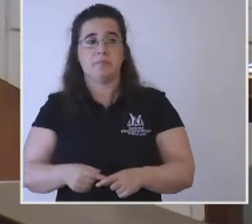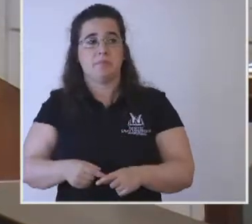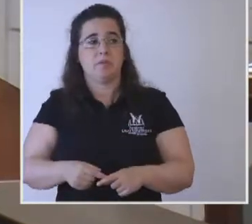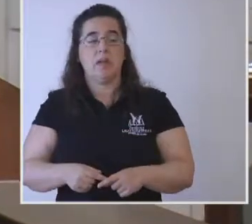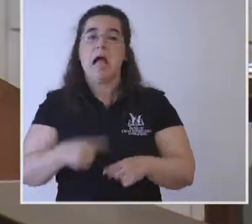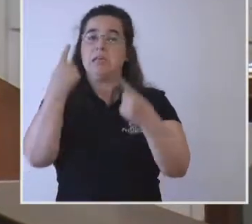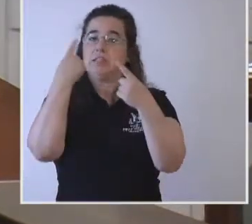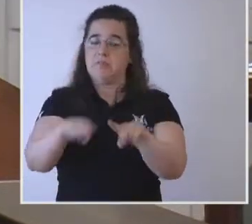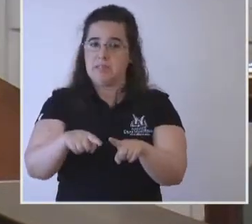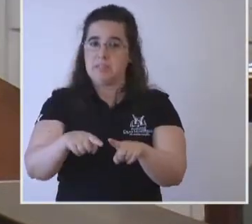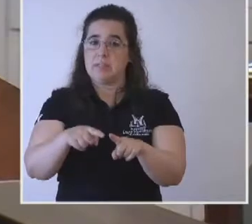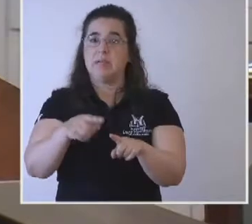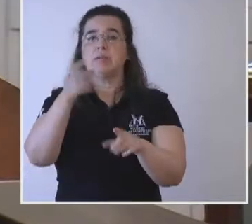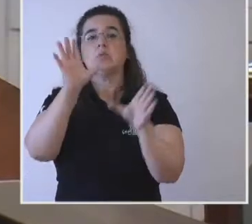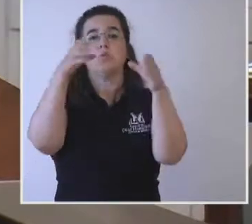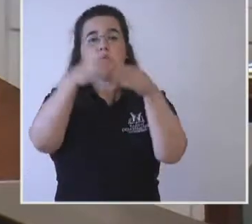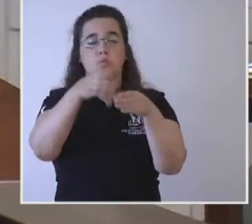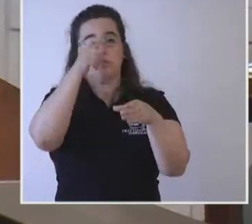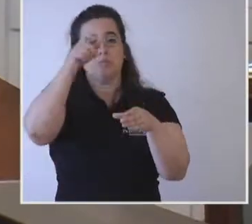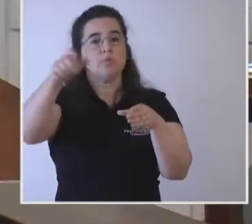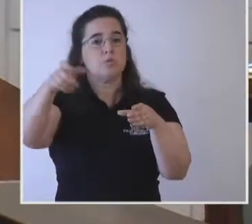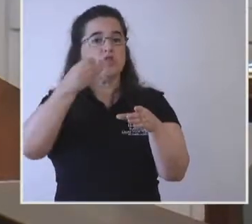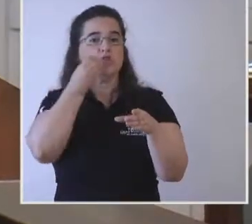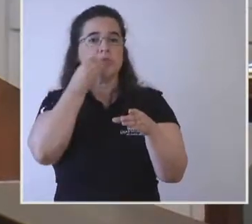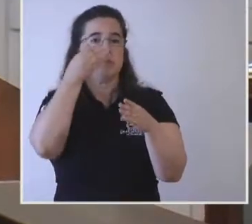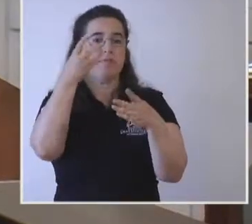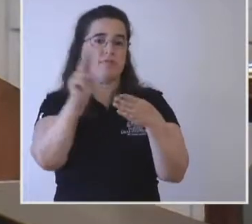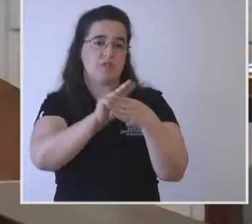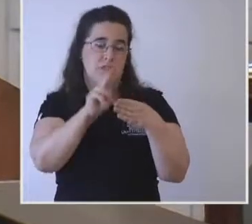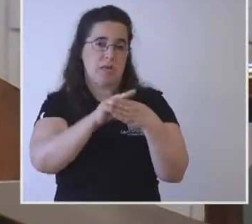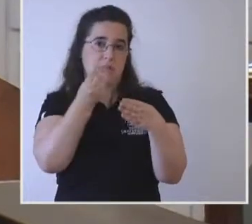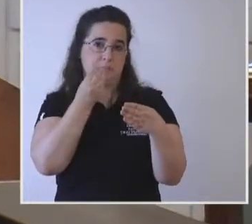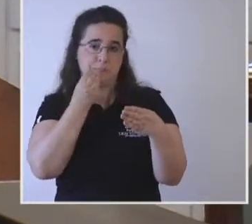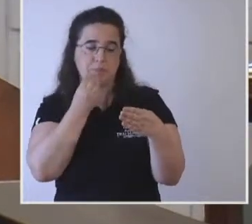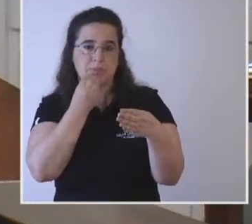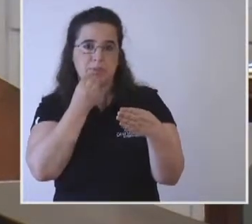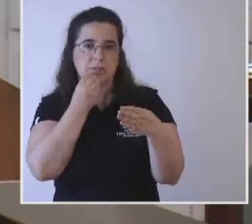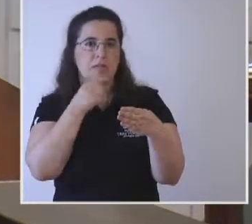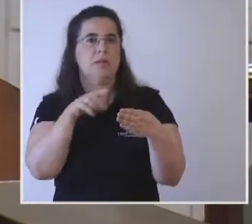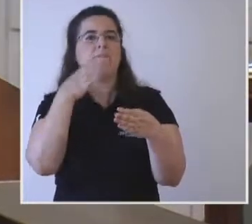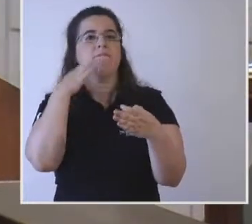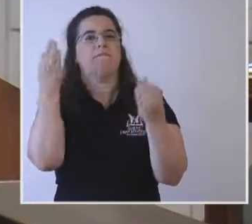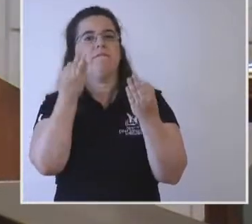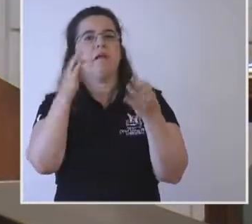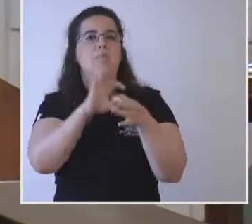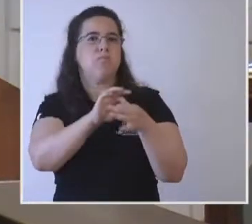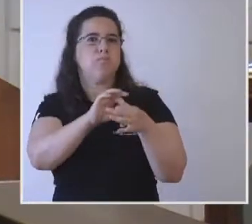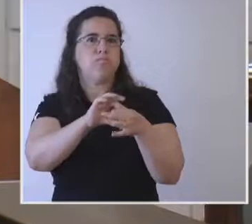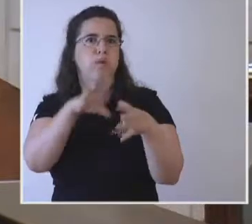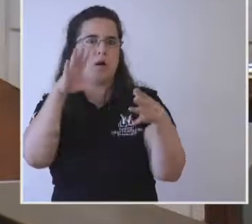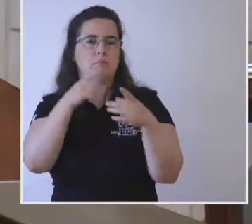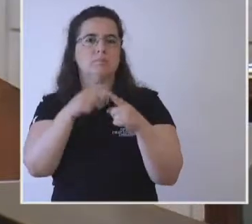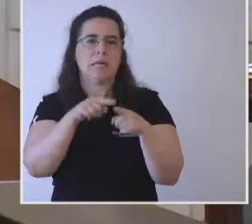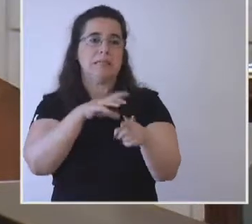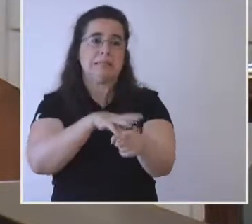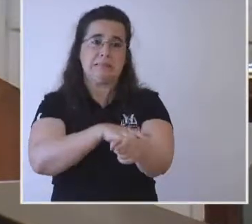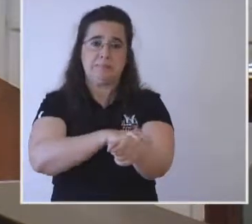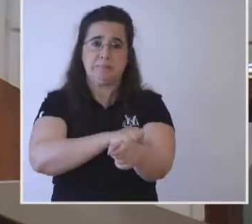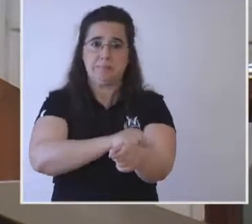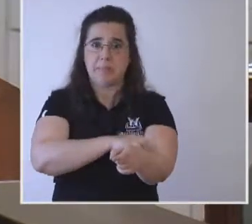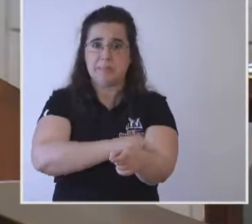não vegetarianos e os vegetarianos é significativa. São muito mais hipertensos os